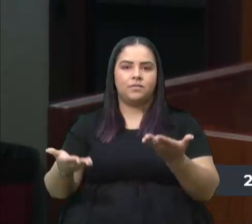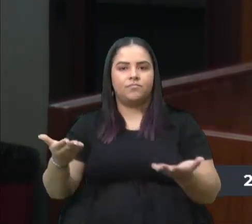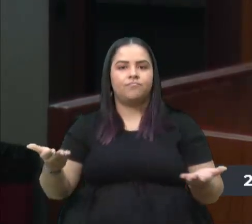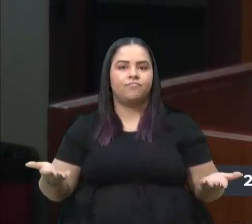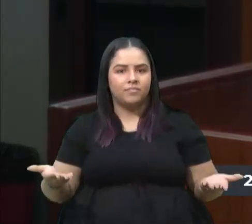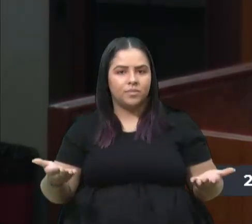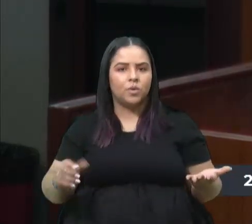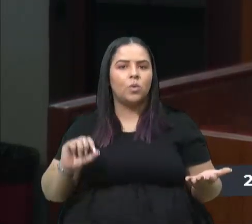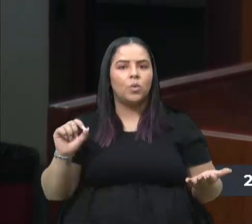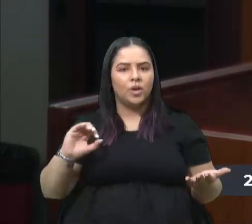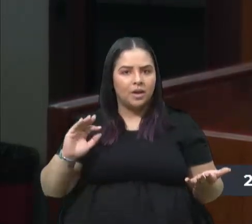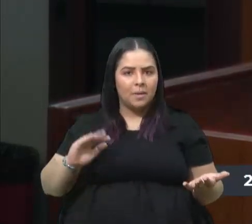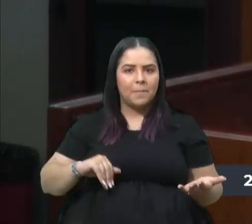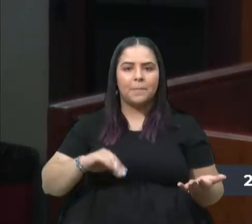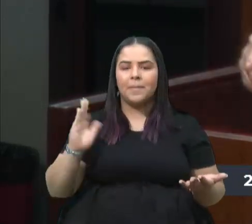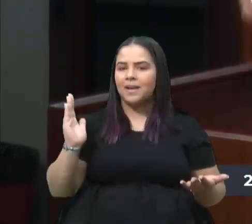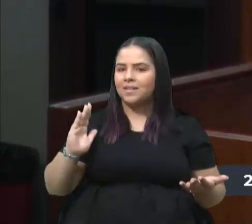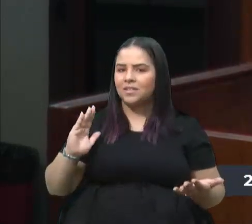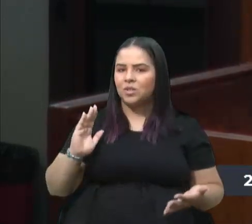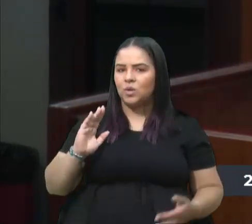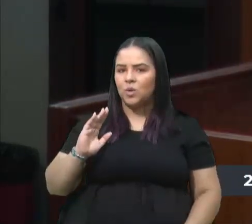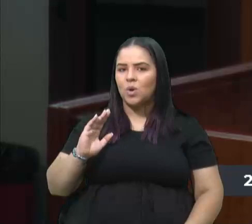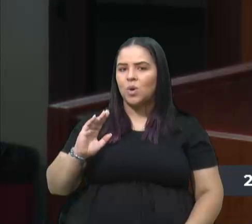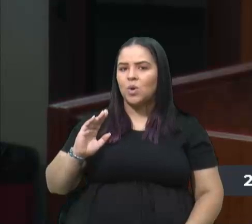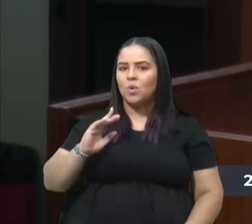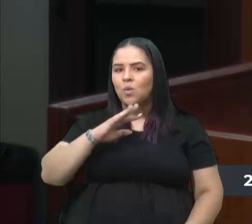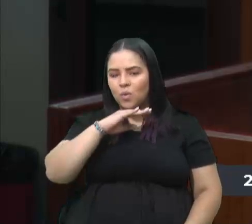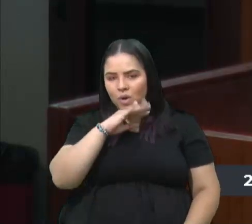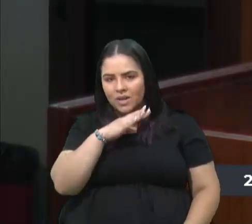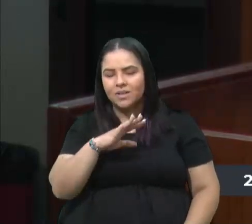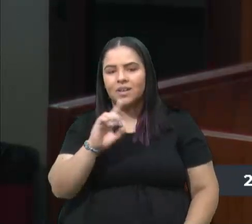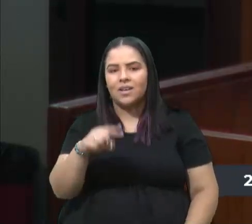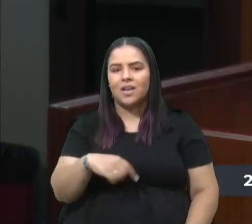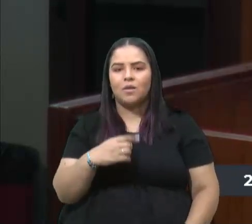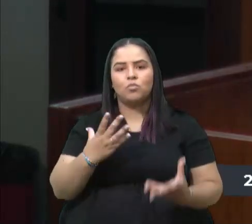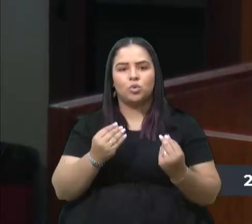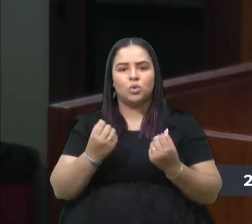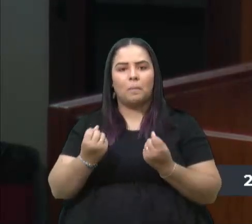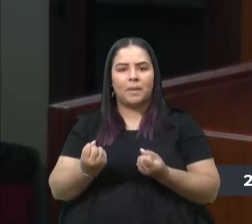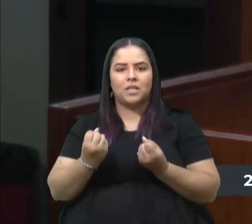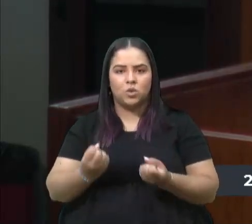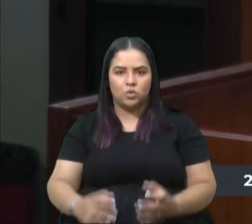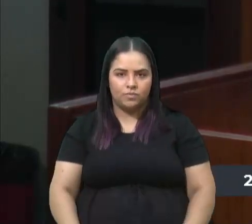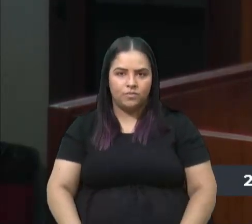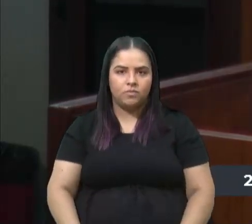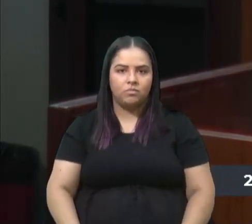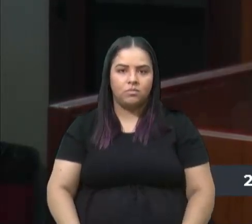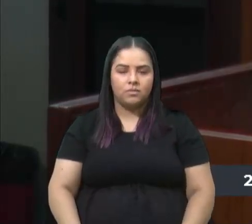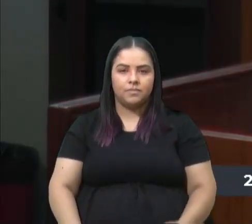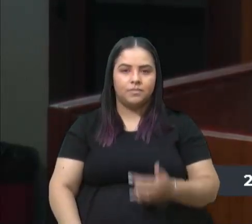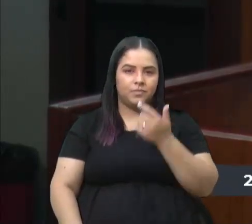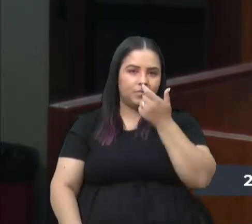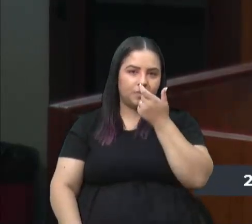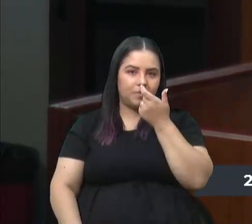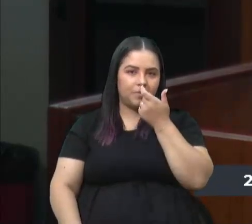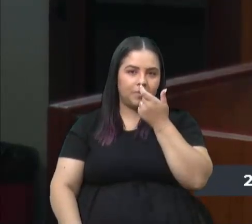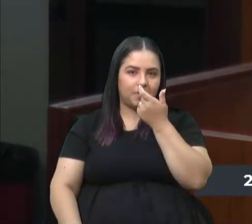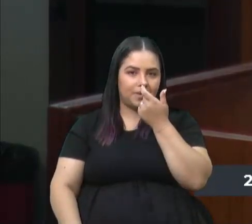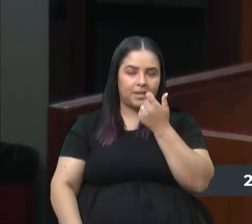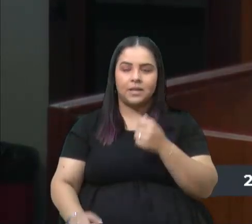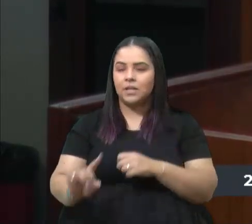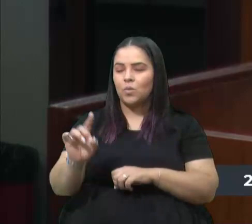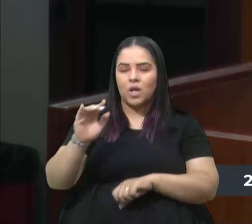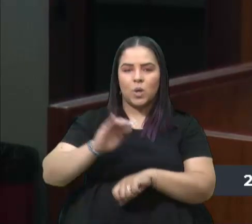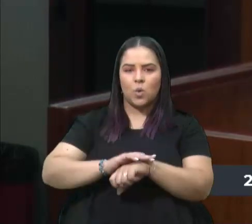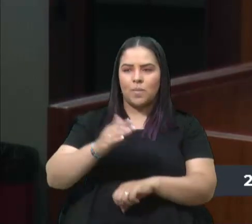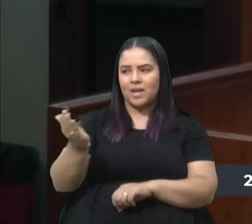Gente, o que mais estraga as rodovias é o excesso de peso. E eu não estou aqui culpando o